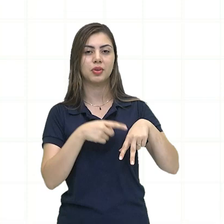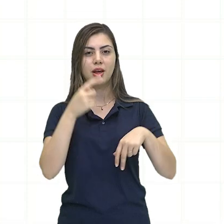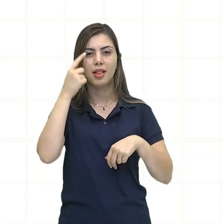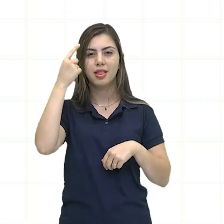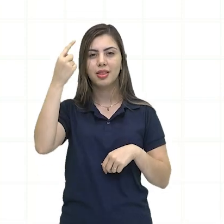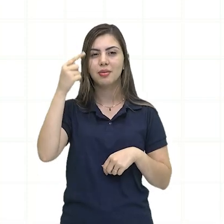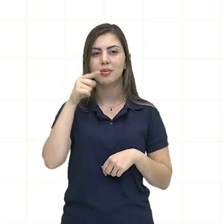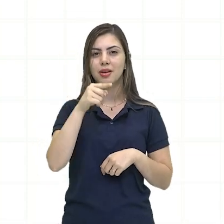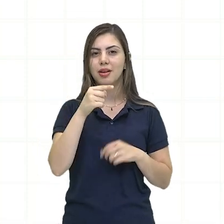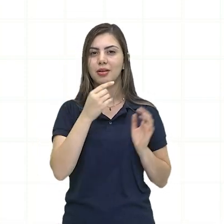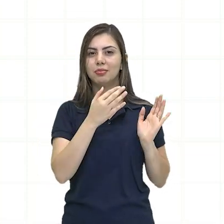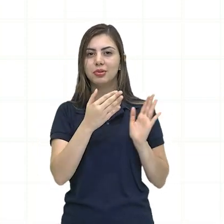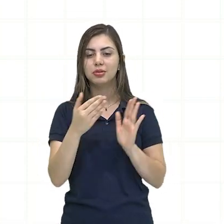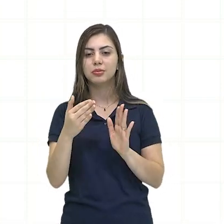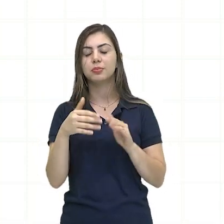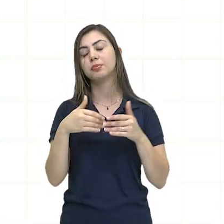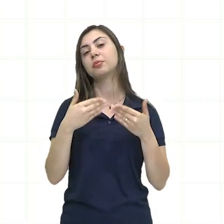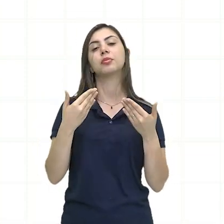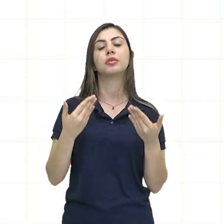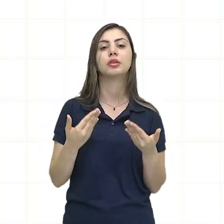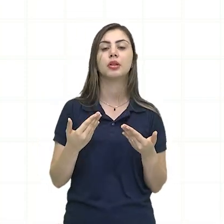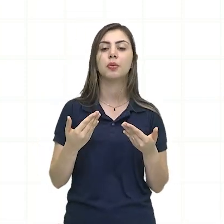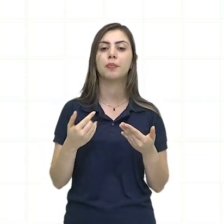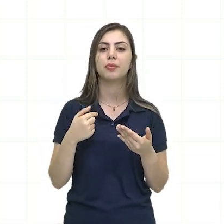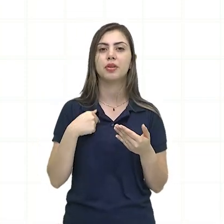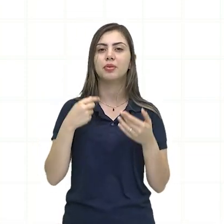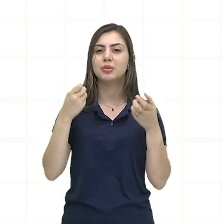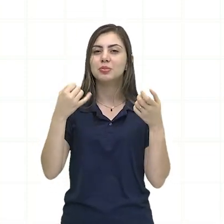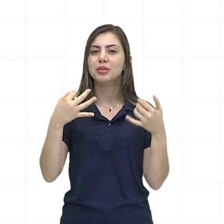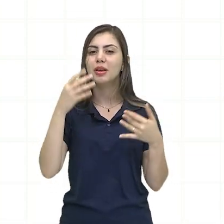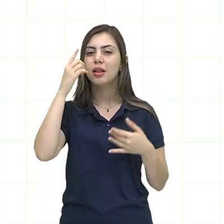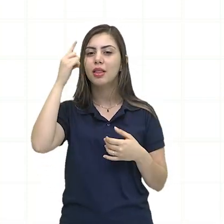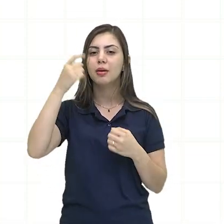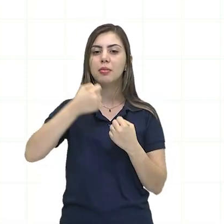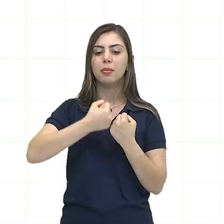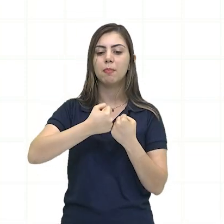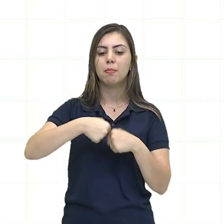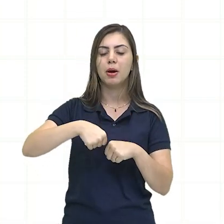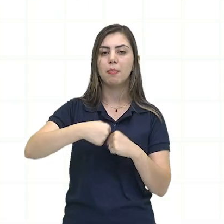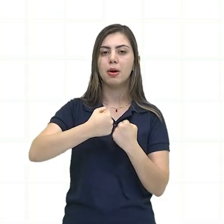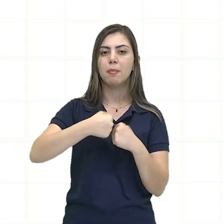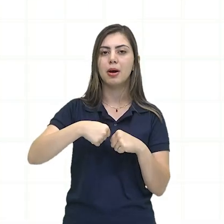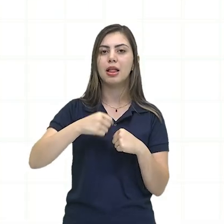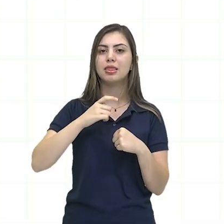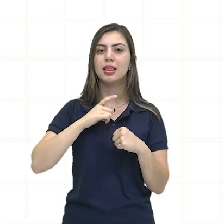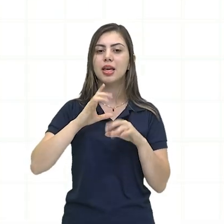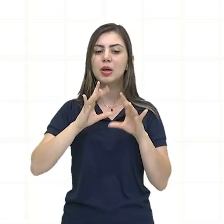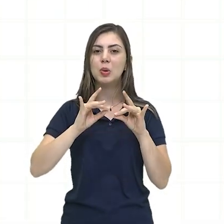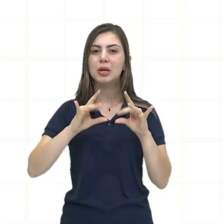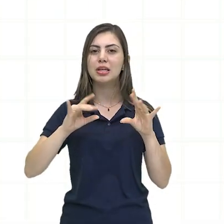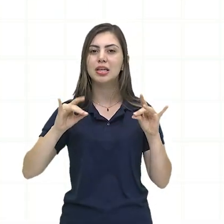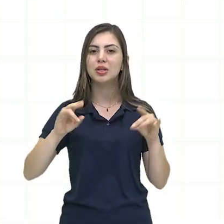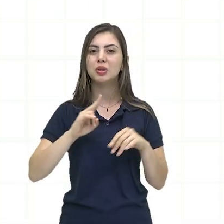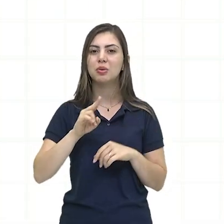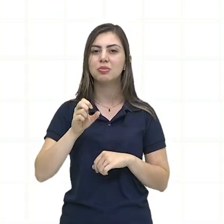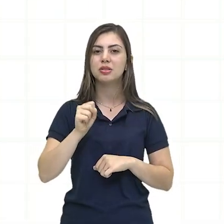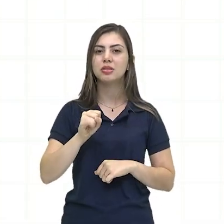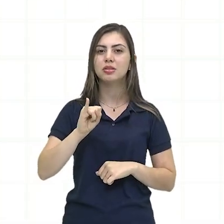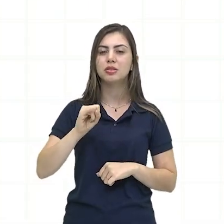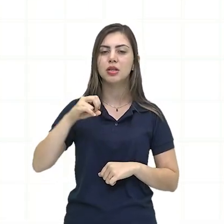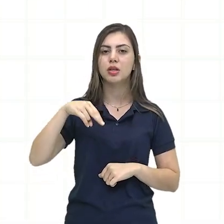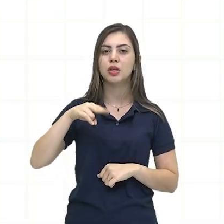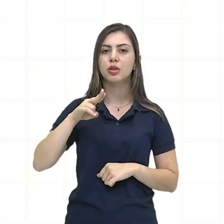animação. As articulações, a professora não falou que elas produzem um líquido sinovial? Elas têm